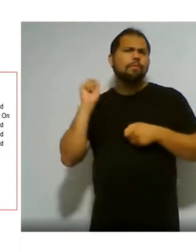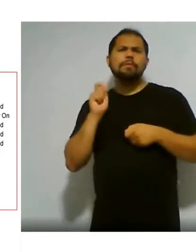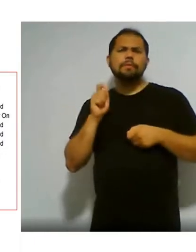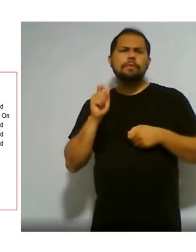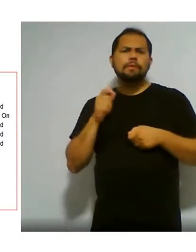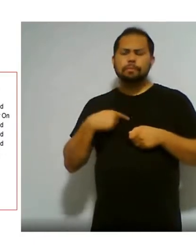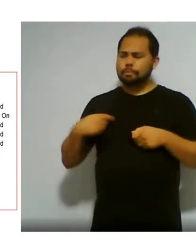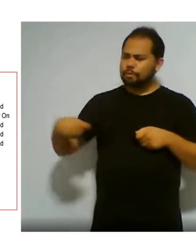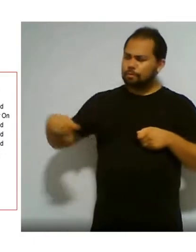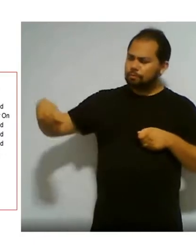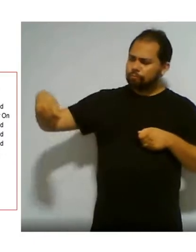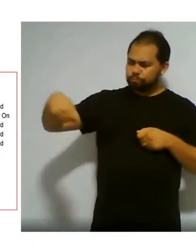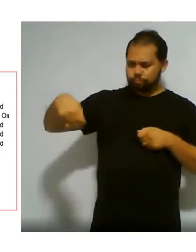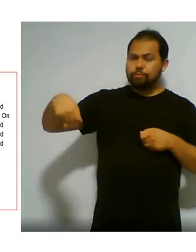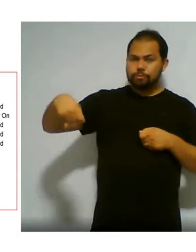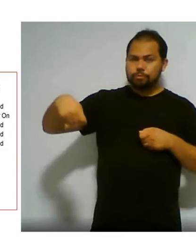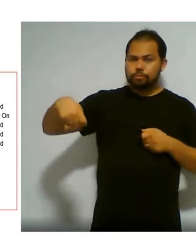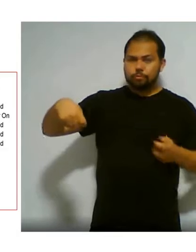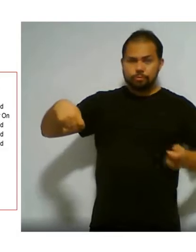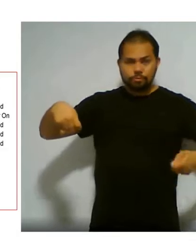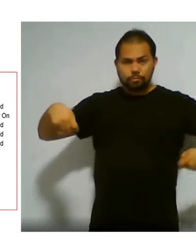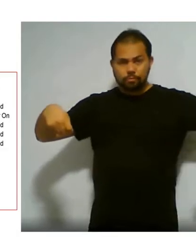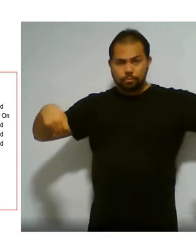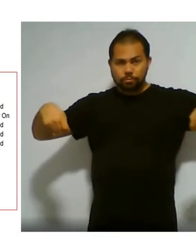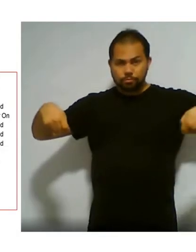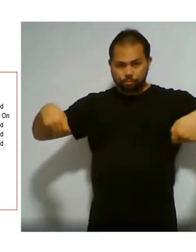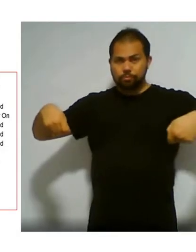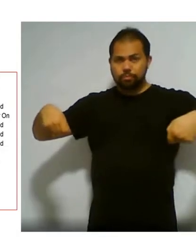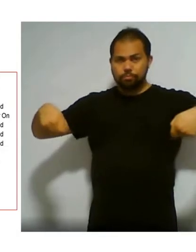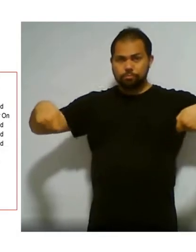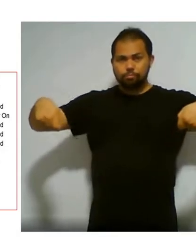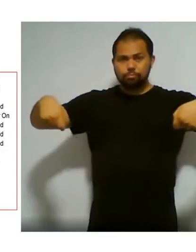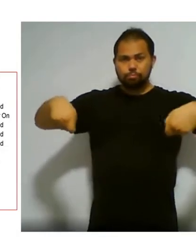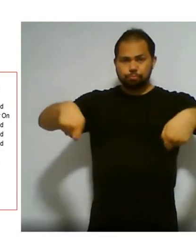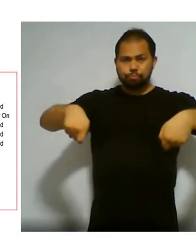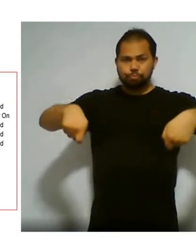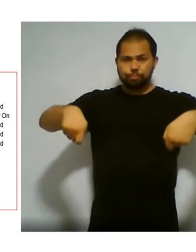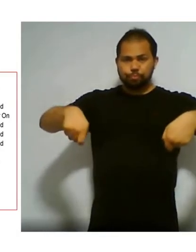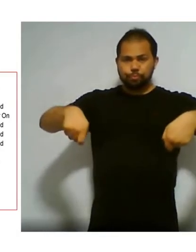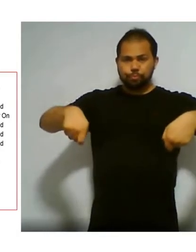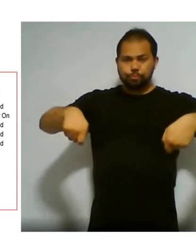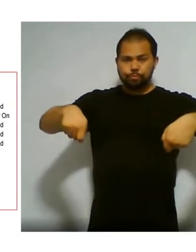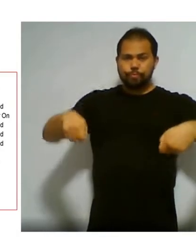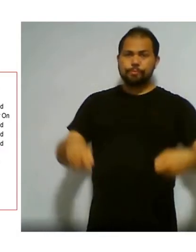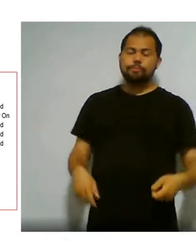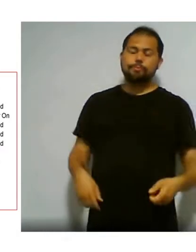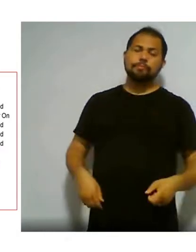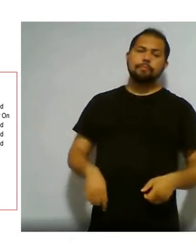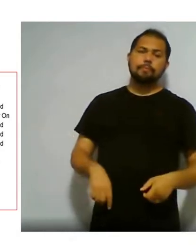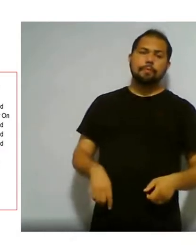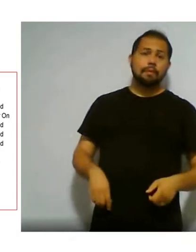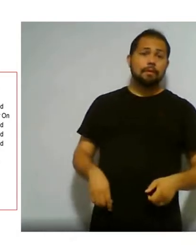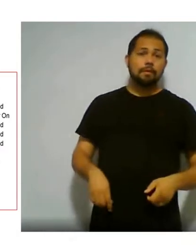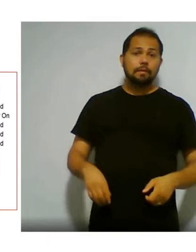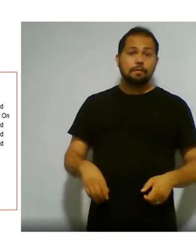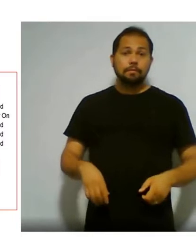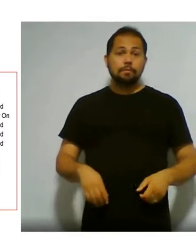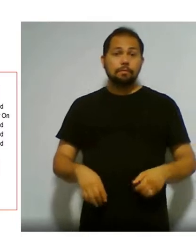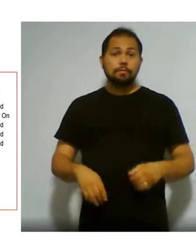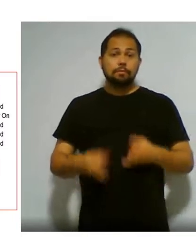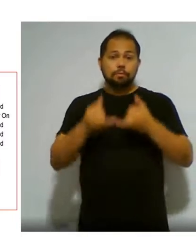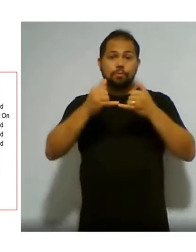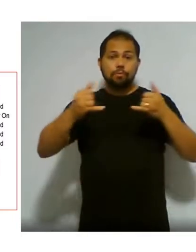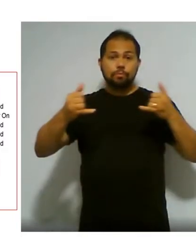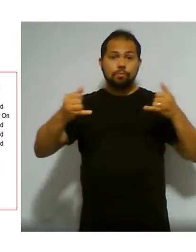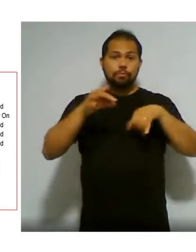do multímetro no local que eu quero testar, né? Aqui, encaixo outro pino no terra. Os fios pretos são terra, né? Então os